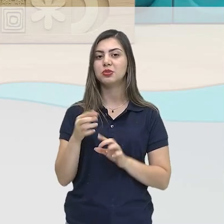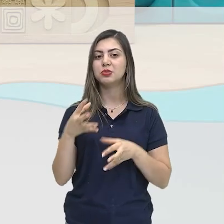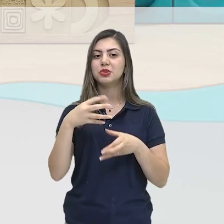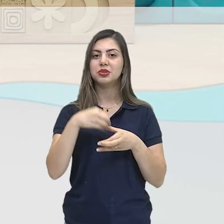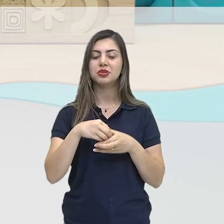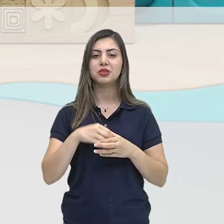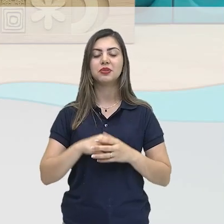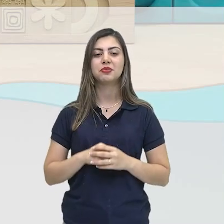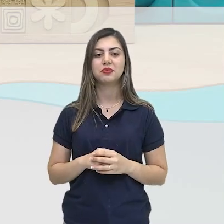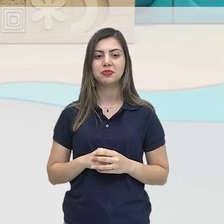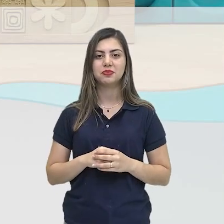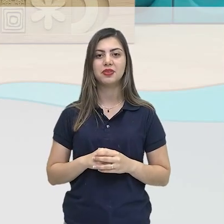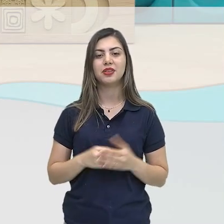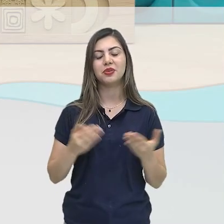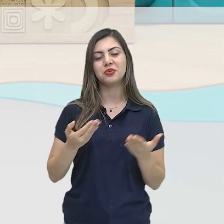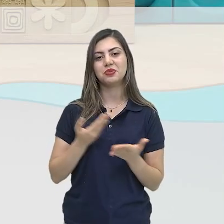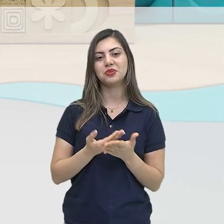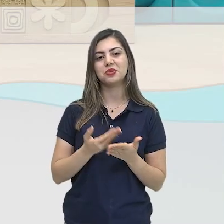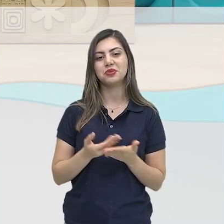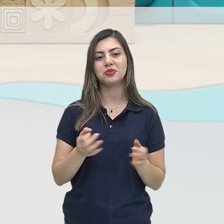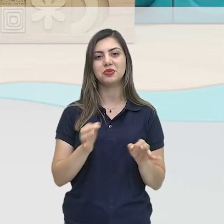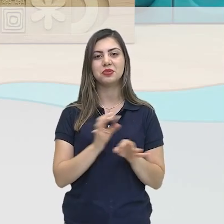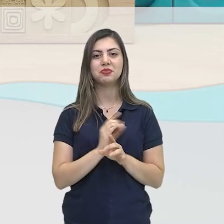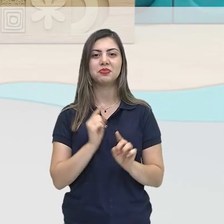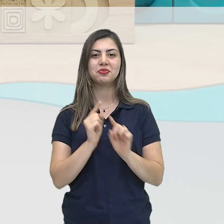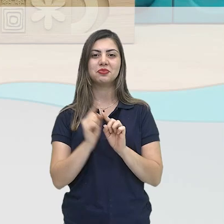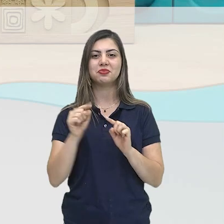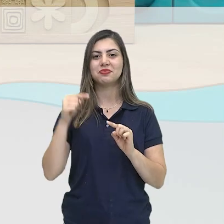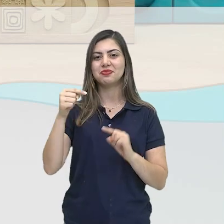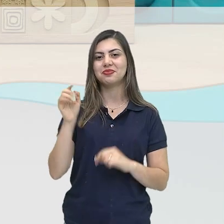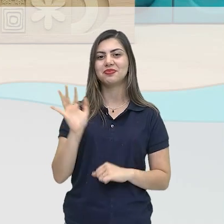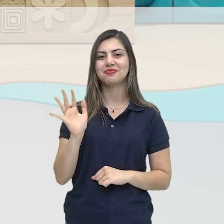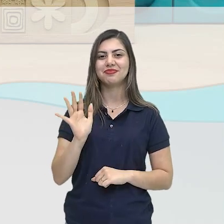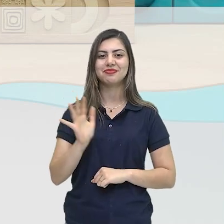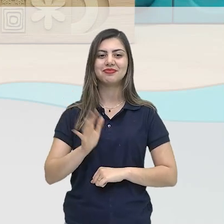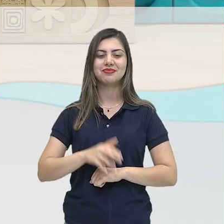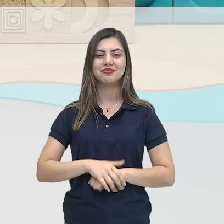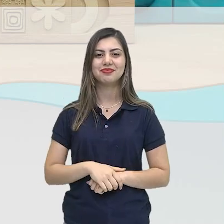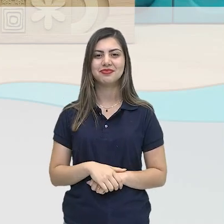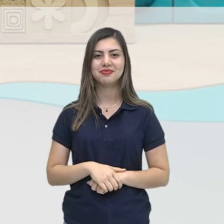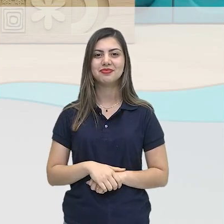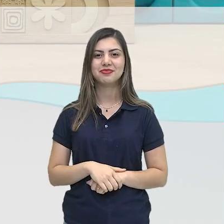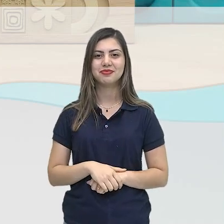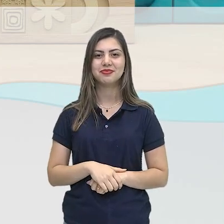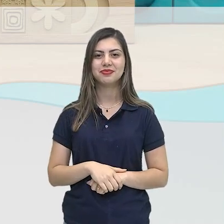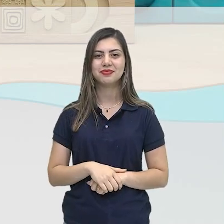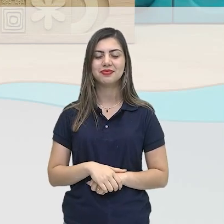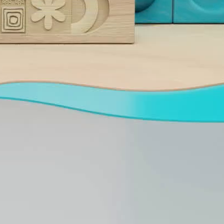esportes de precisão. A gente fica por aqui e a gente se encontra numa próxima oportunidade.